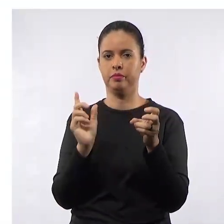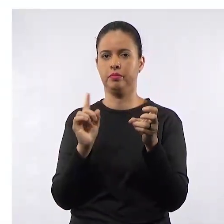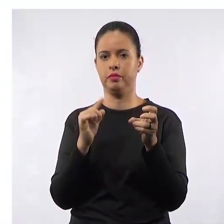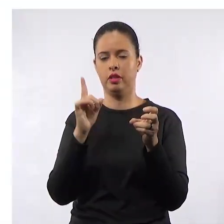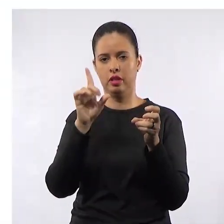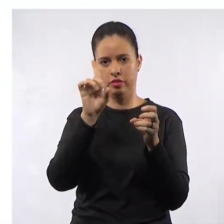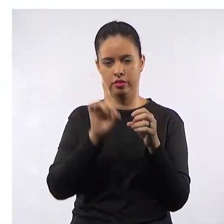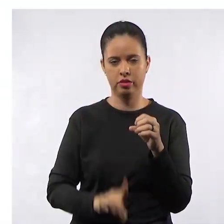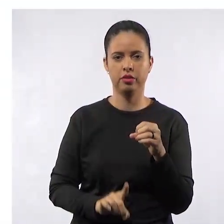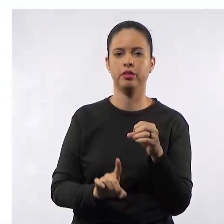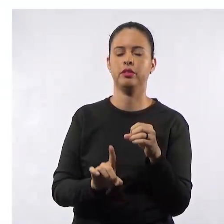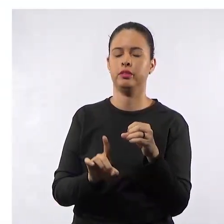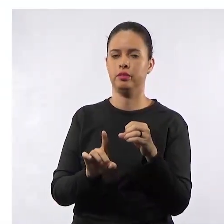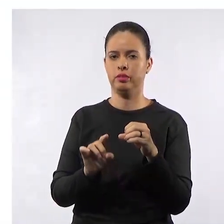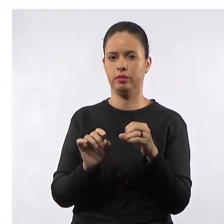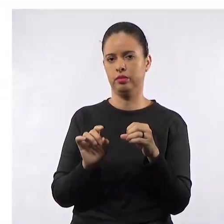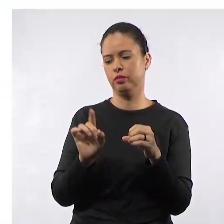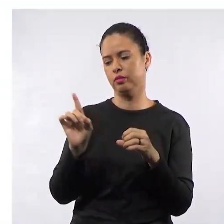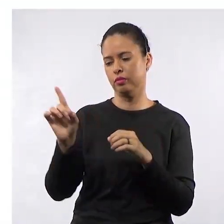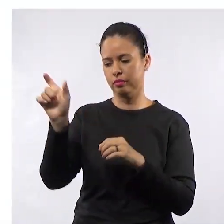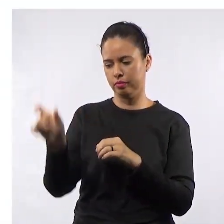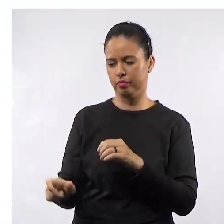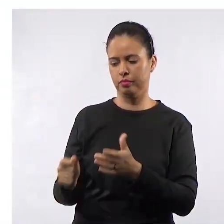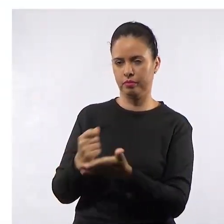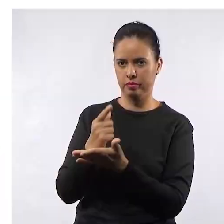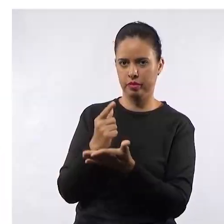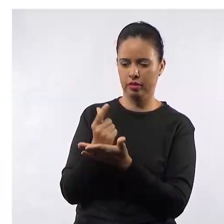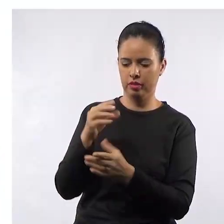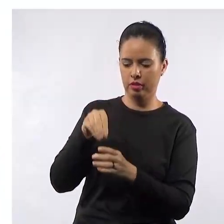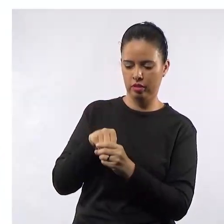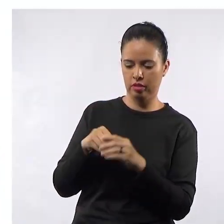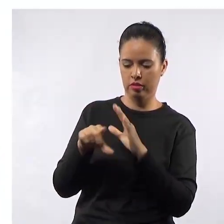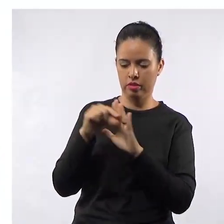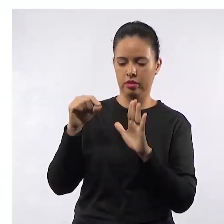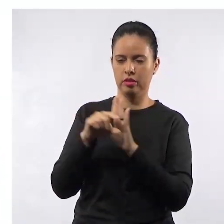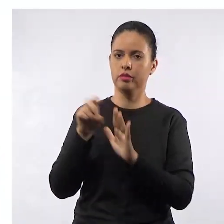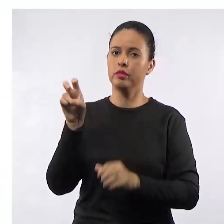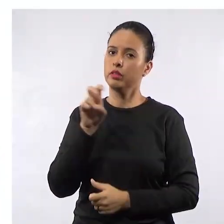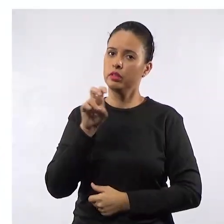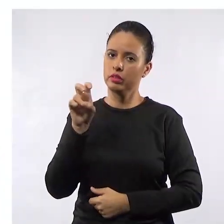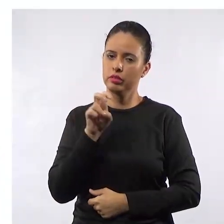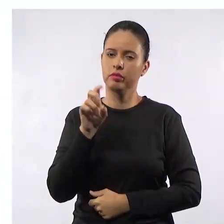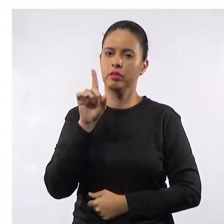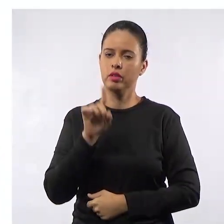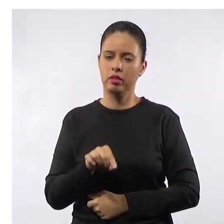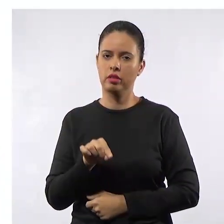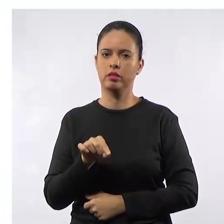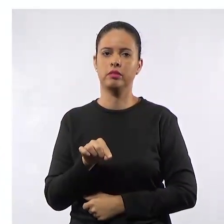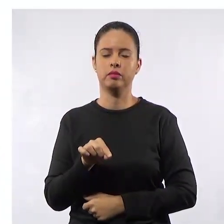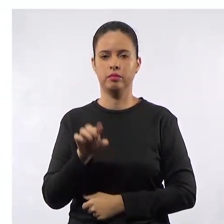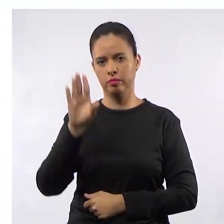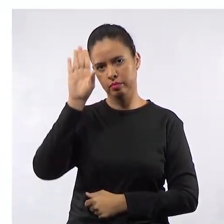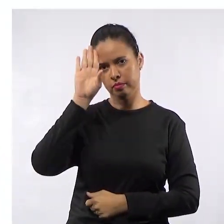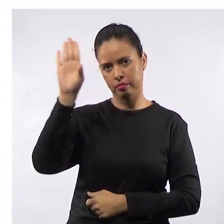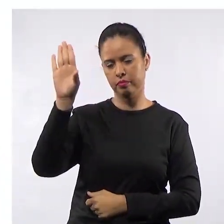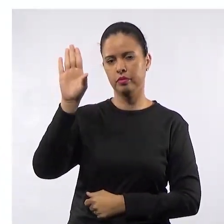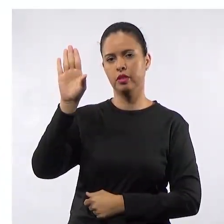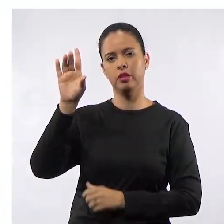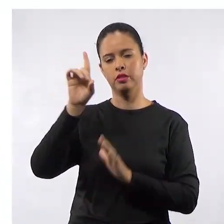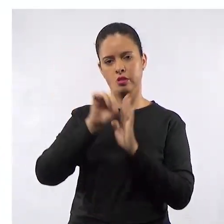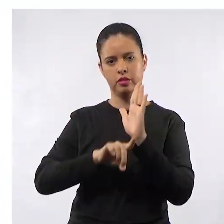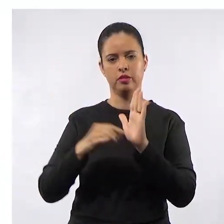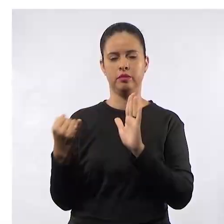se o direito do consumidor está lá dentro do artigo 5º, né? E o artigo 5º é um rol que traz os